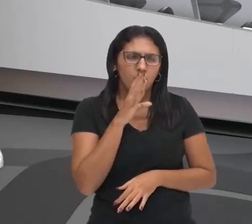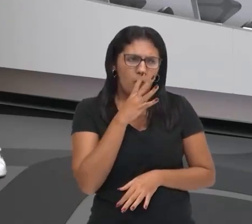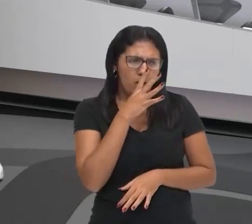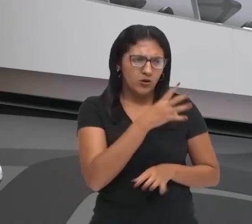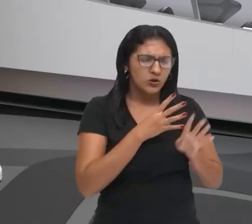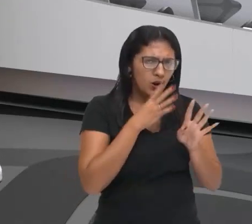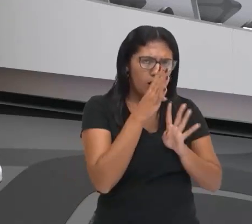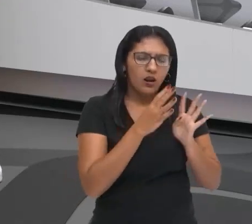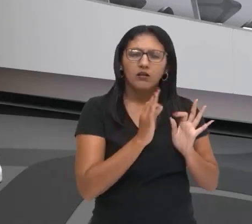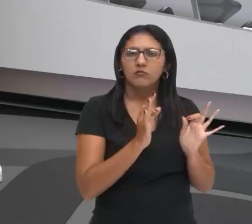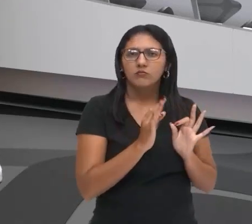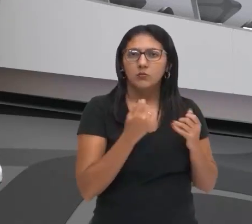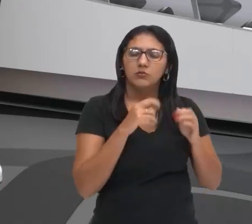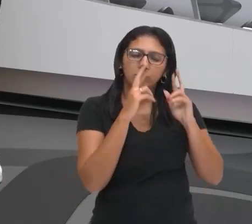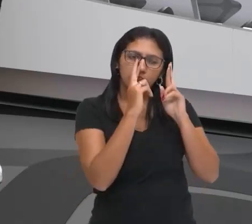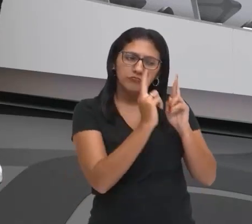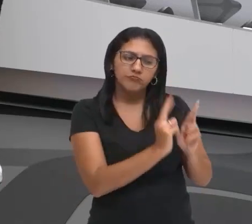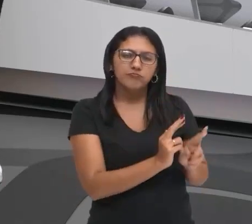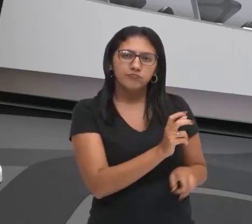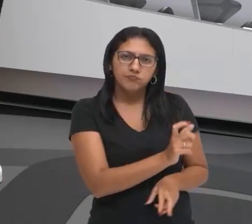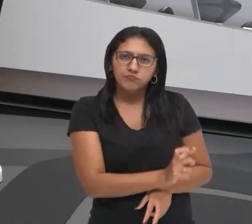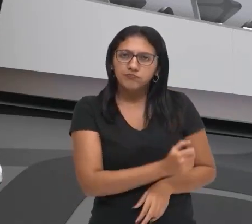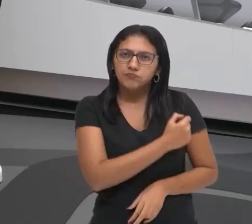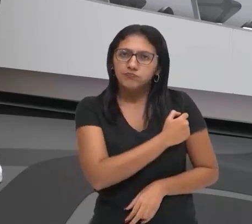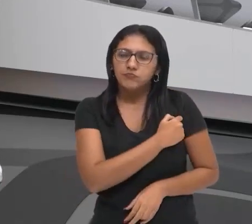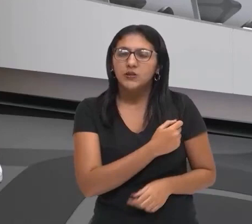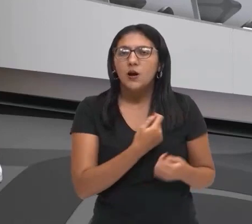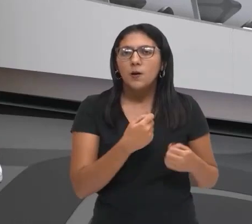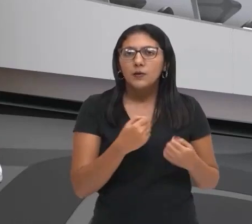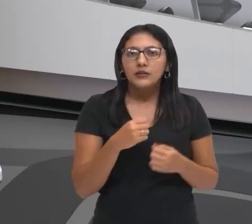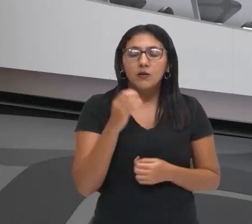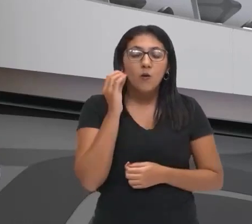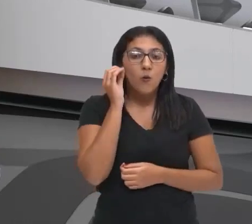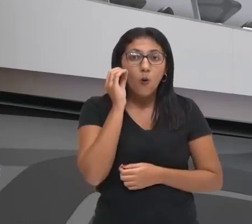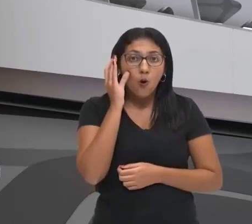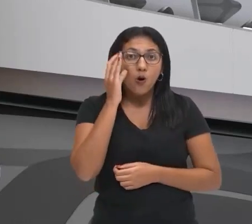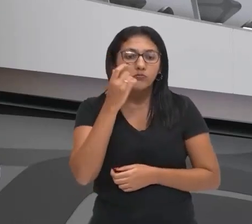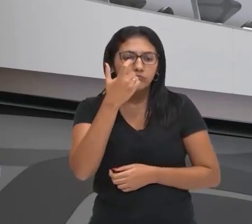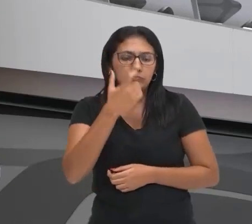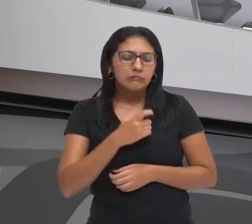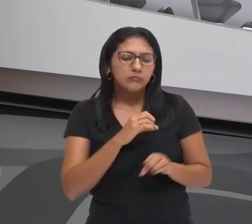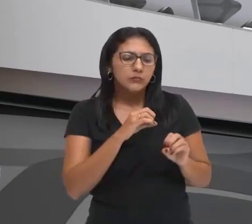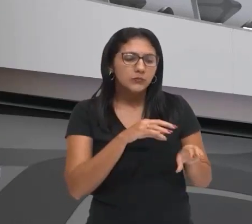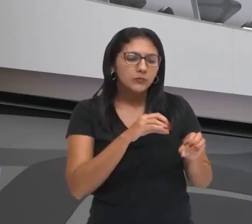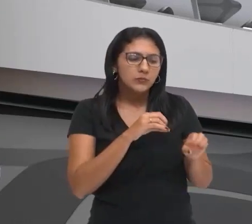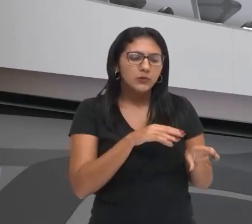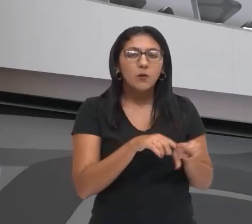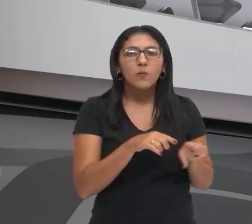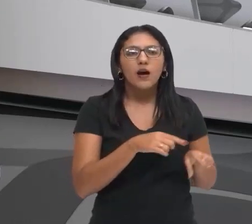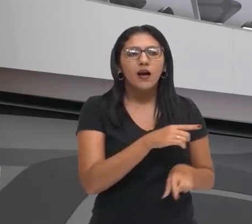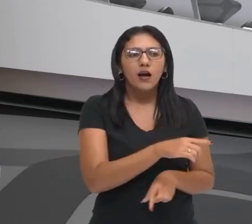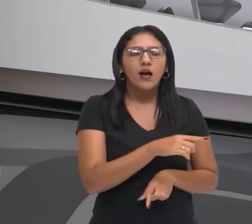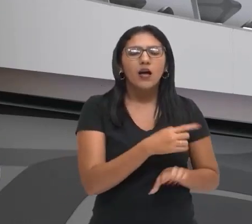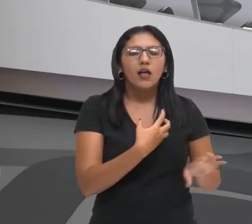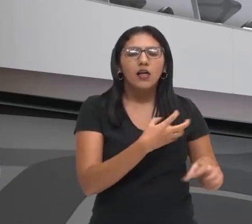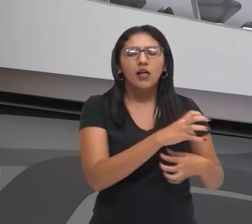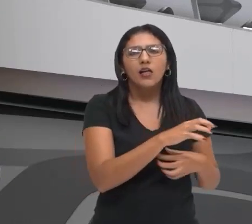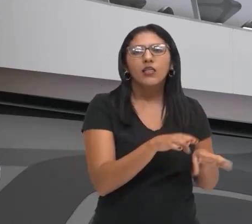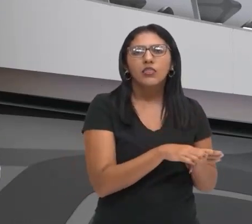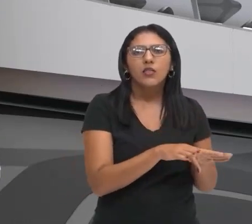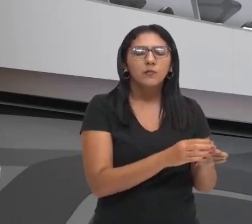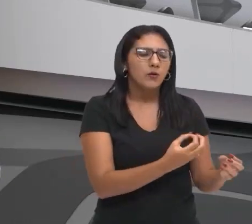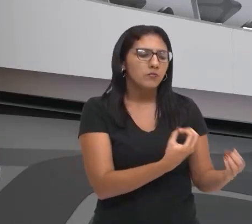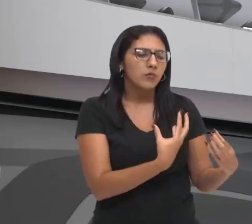o respeito, você tem que passar o seu conhecimento com o outro, mas também receber do outro. E no momento que